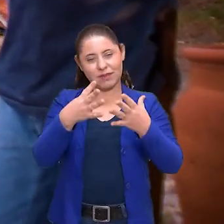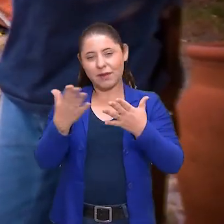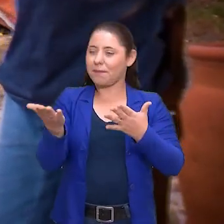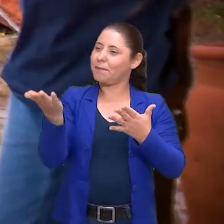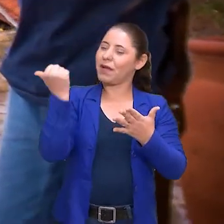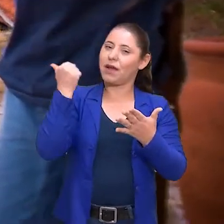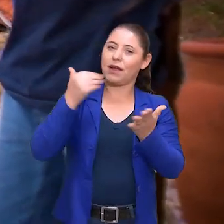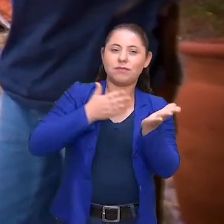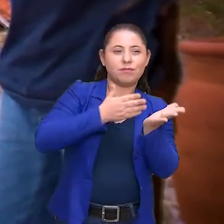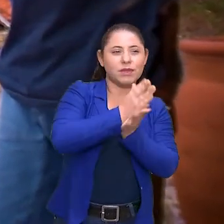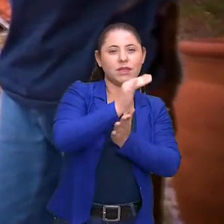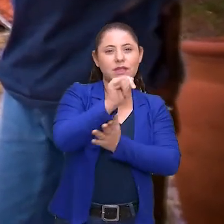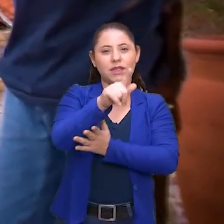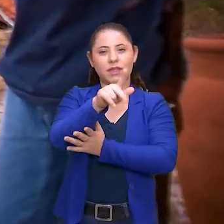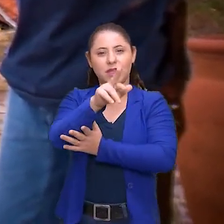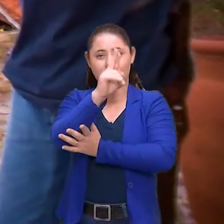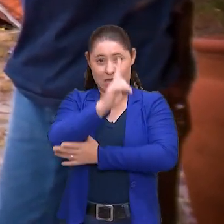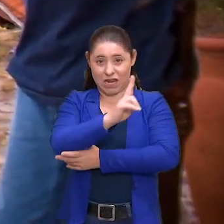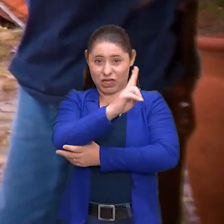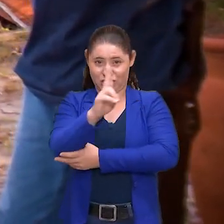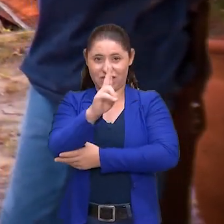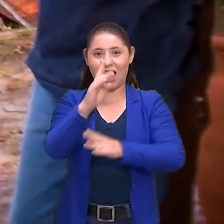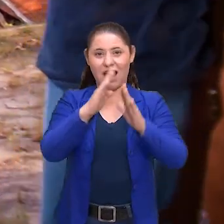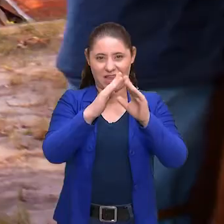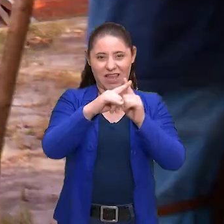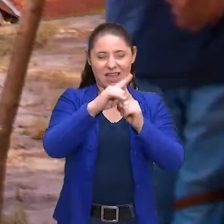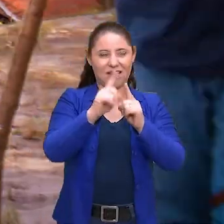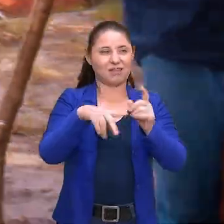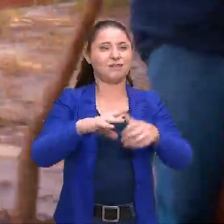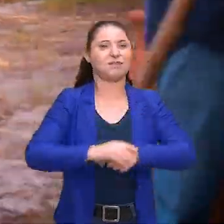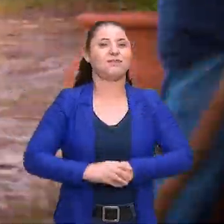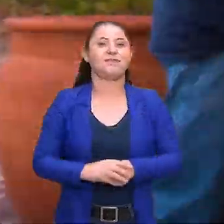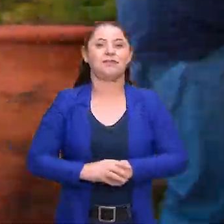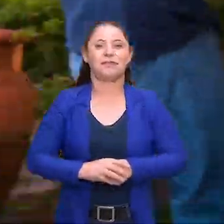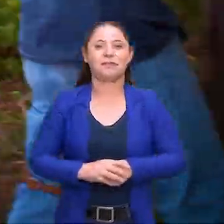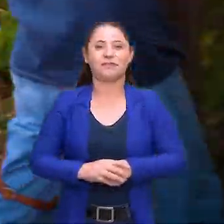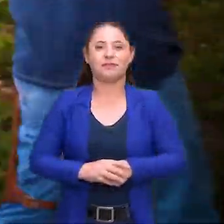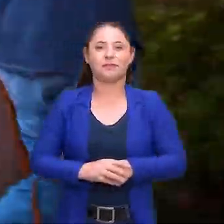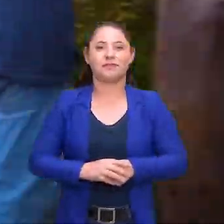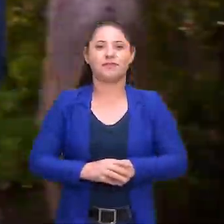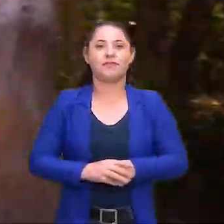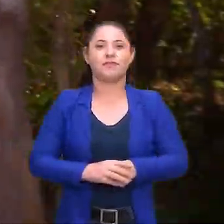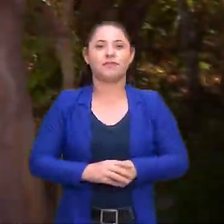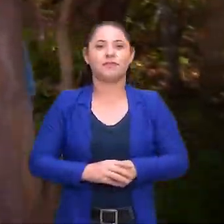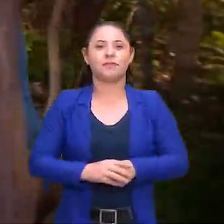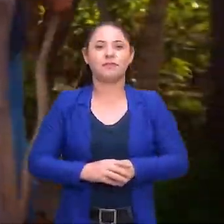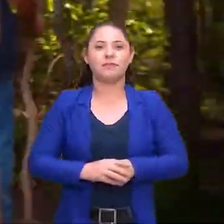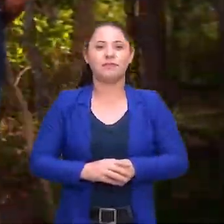poeta. Muito bem-vindos na trilha da igrejinha, pessoal. Muito obrigado. Legal. Vamos lá?